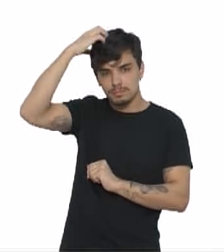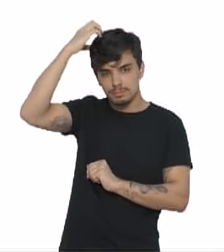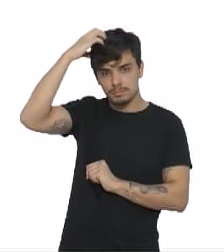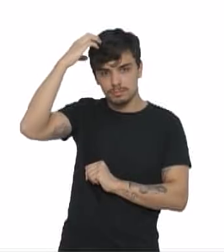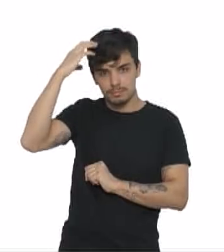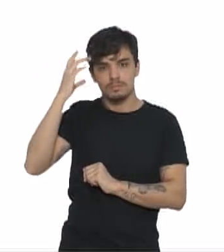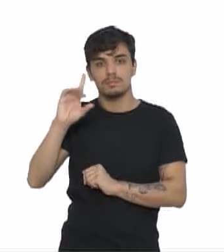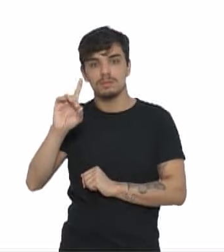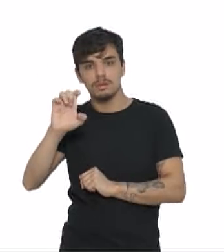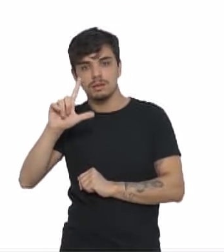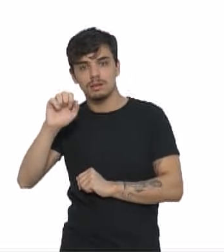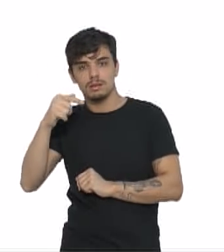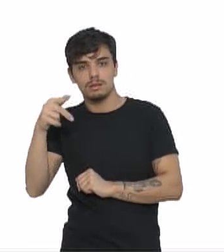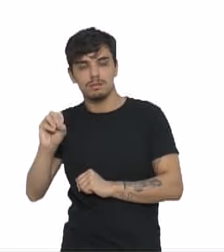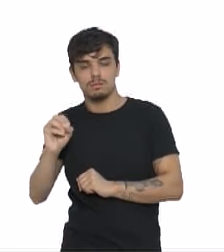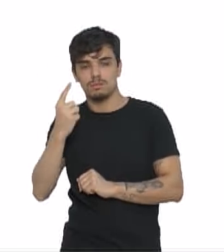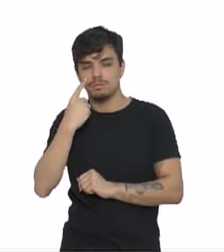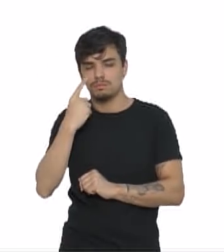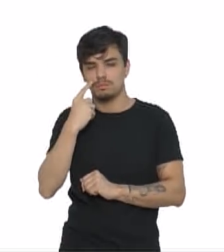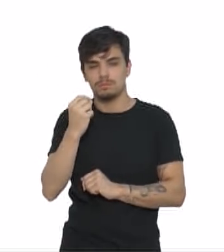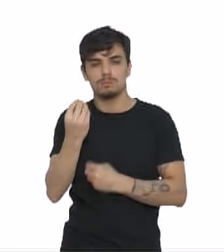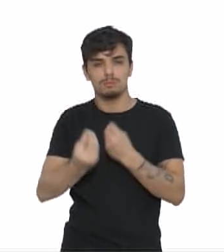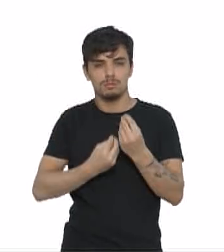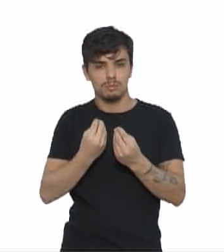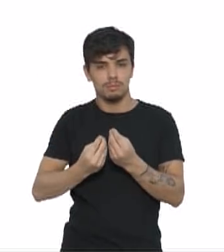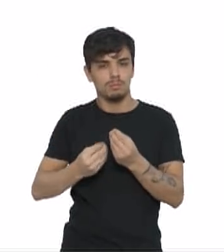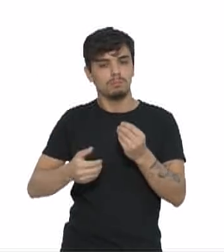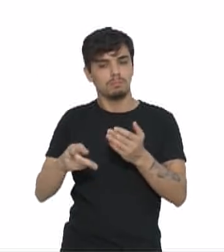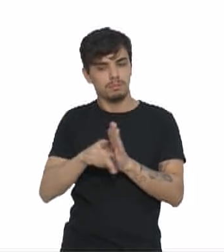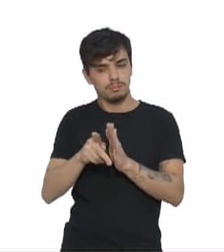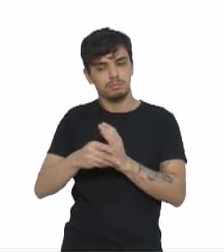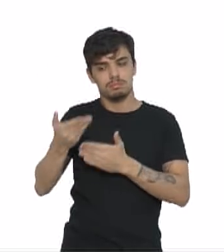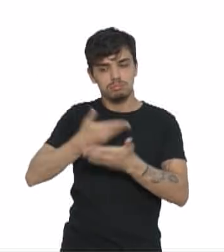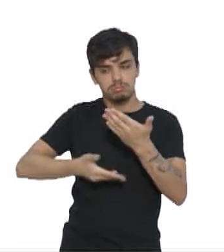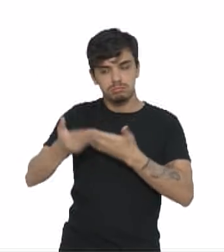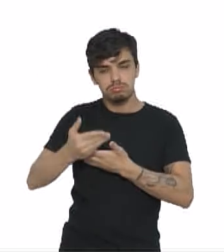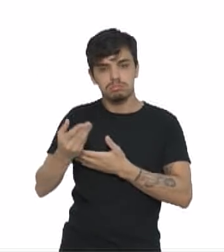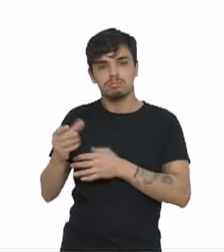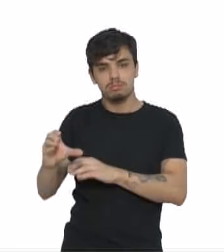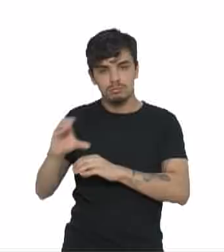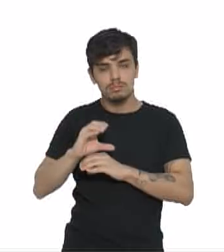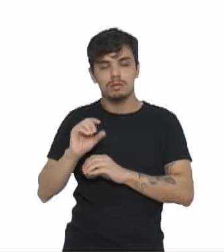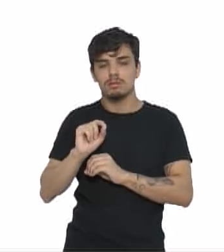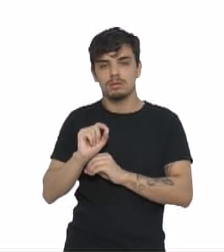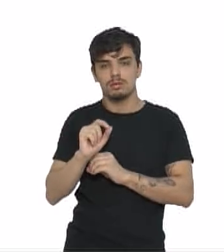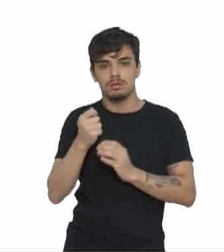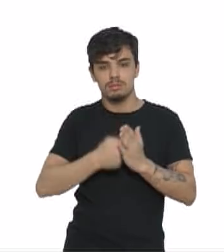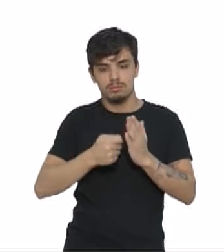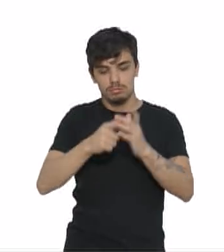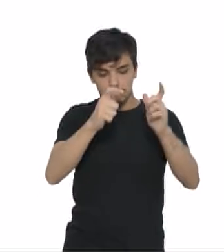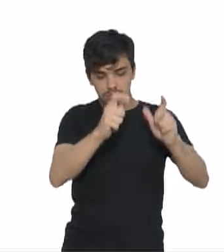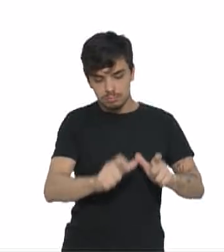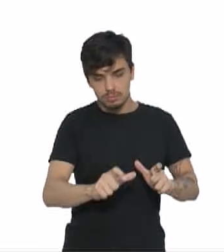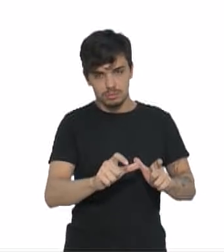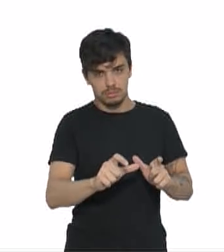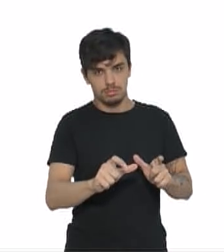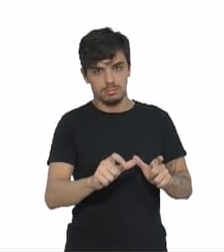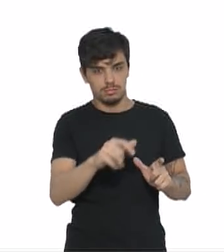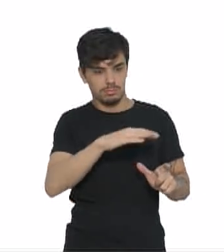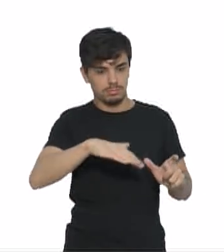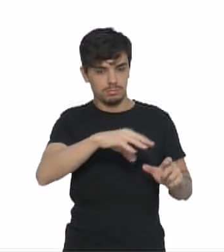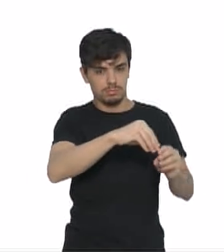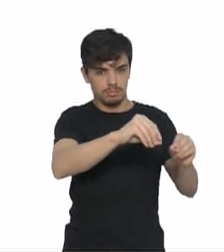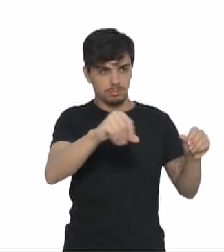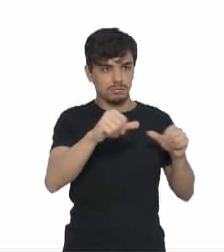Leão e Castela, como recompensa de sua participação na luta contra os árabes, uma faixa de terra, uma super faixa de